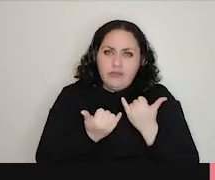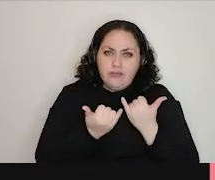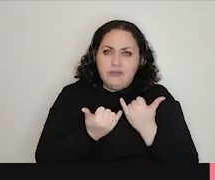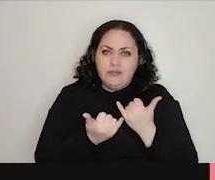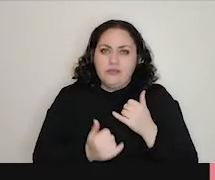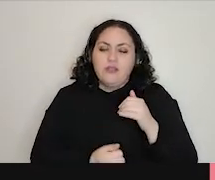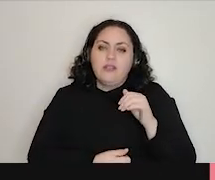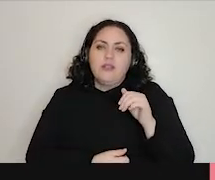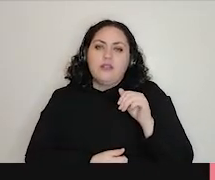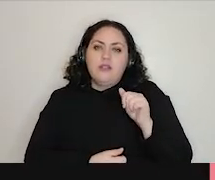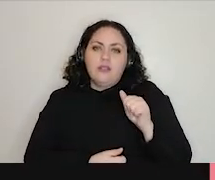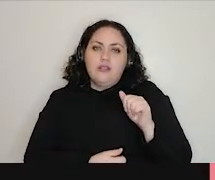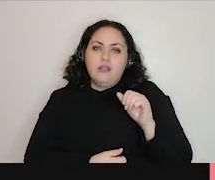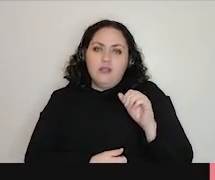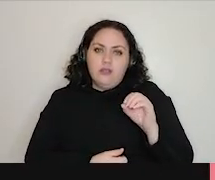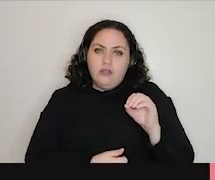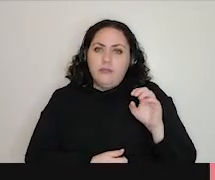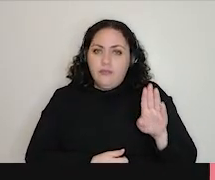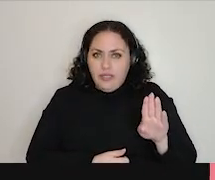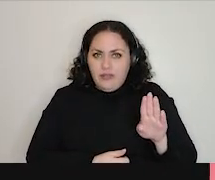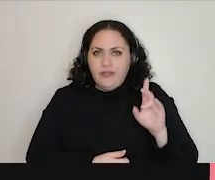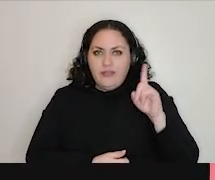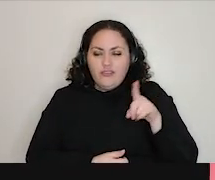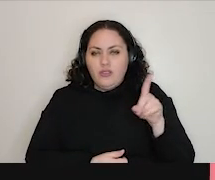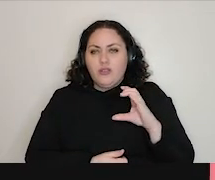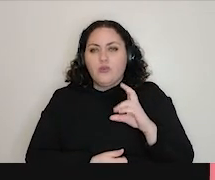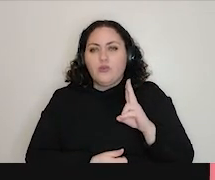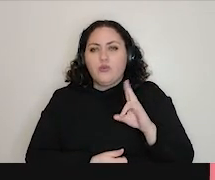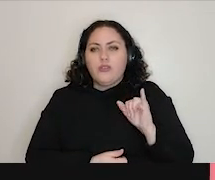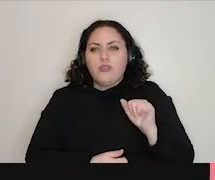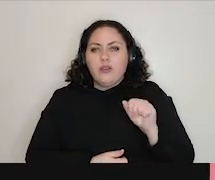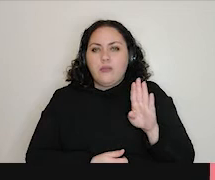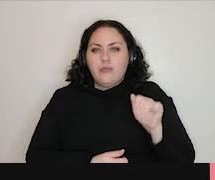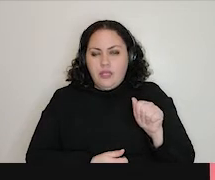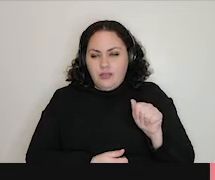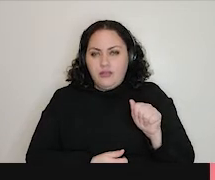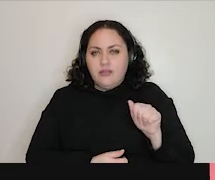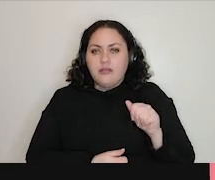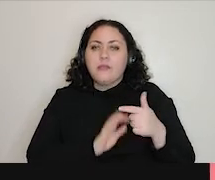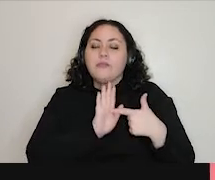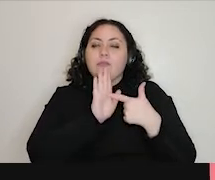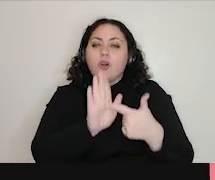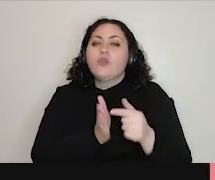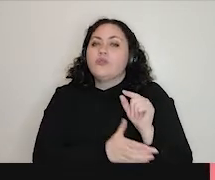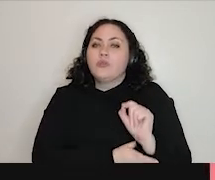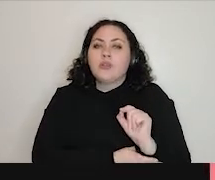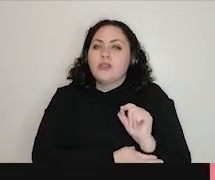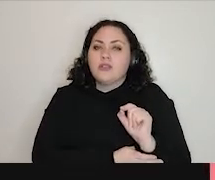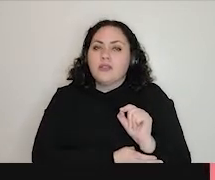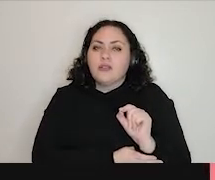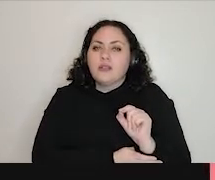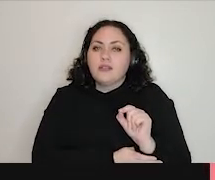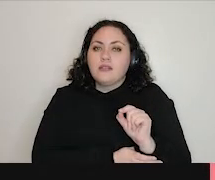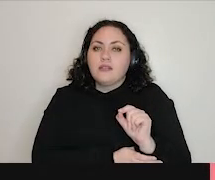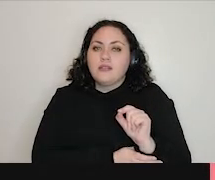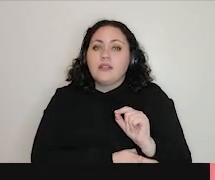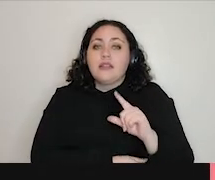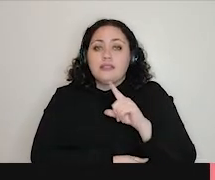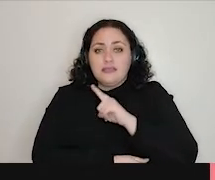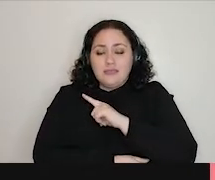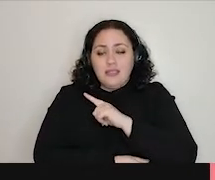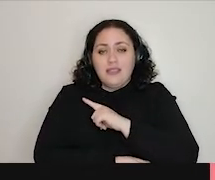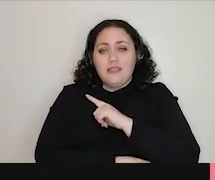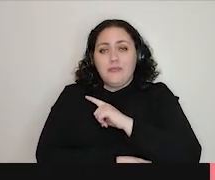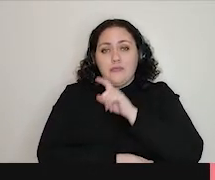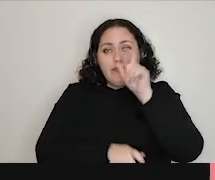Ordem a OAB de Cuiabá, Ordem dos Advogados do Brasil, né, que mostra uma taxa de evasão escolar